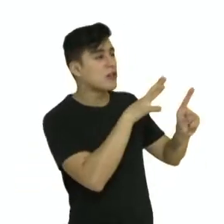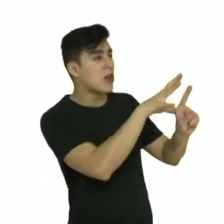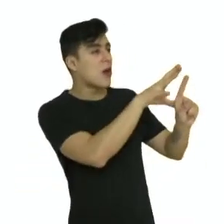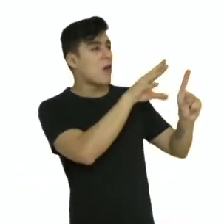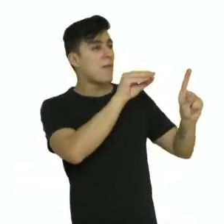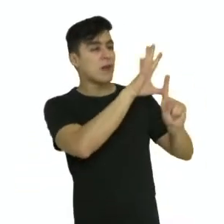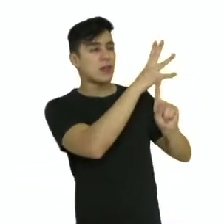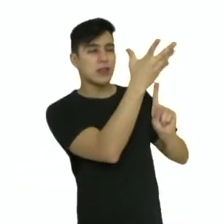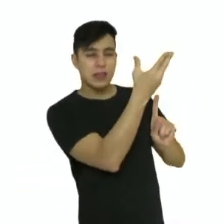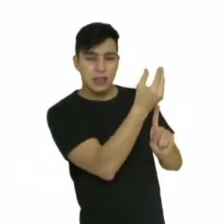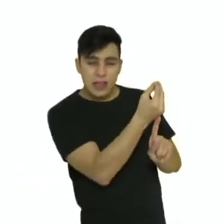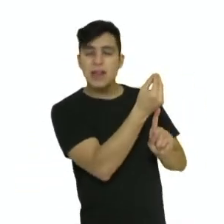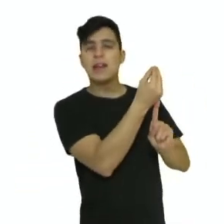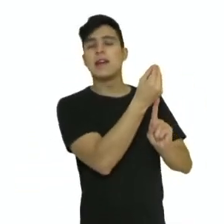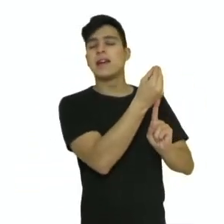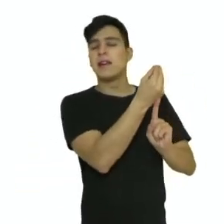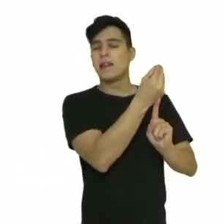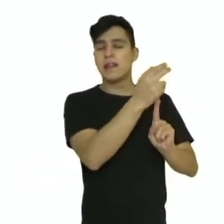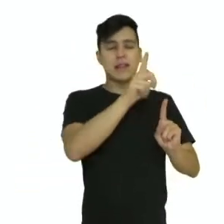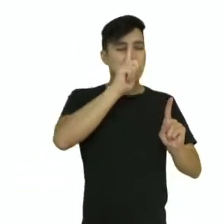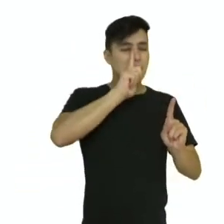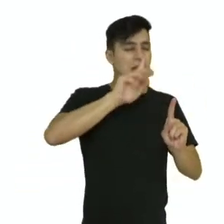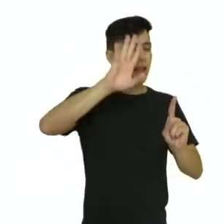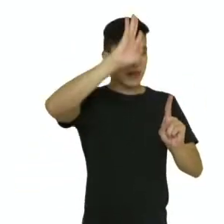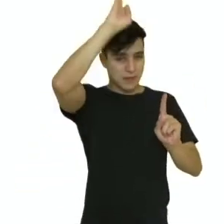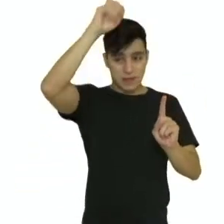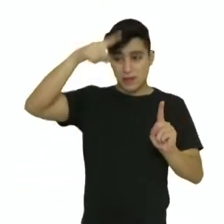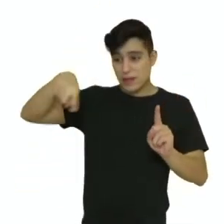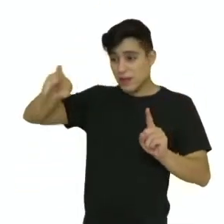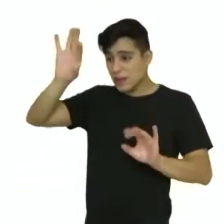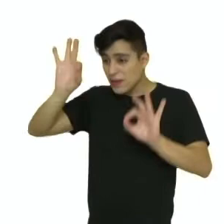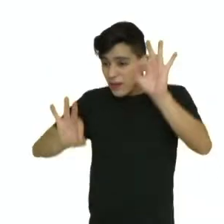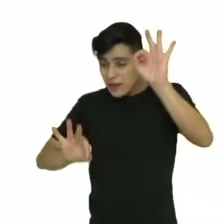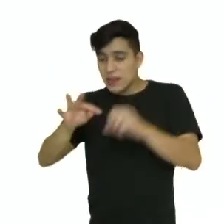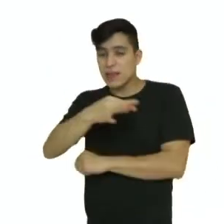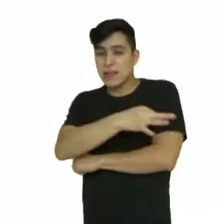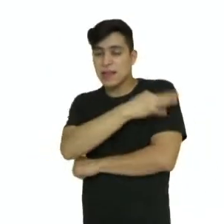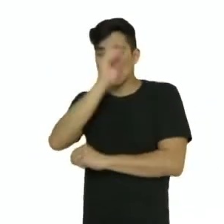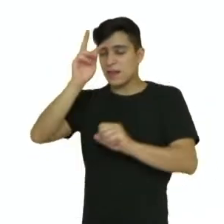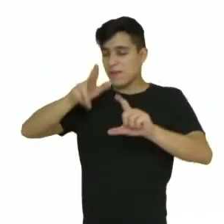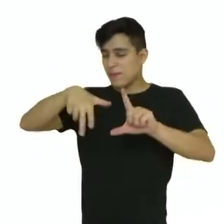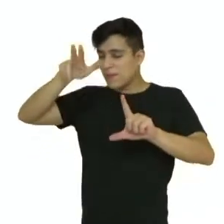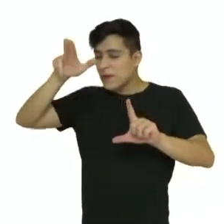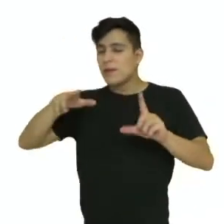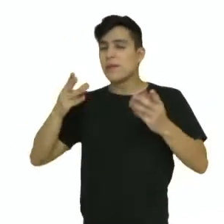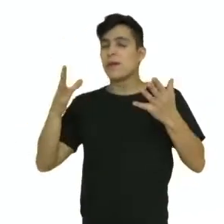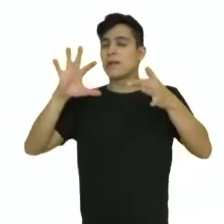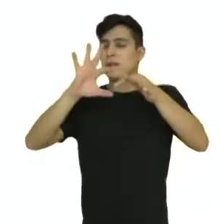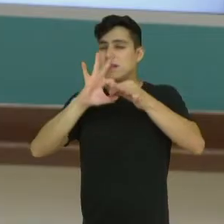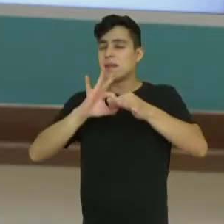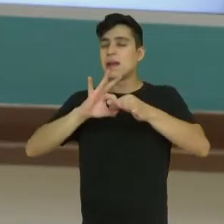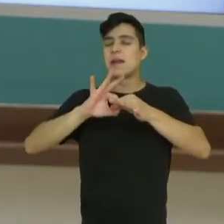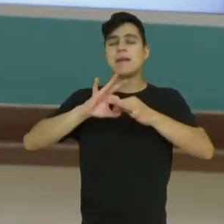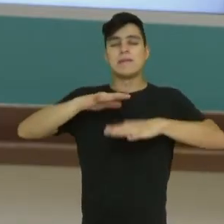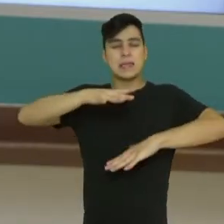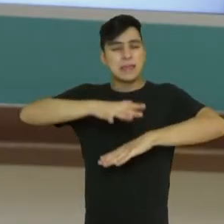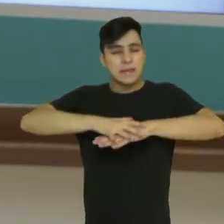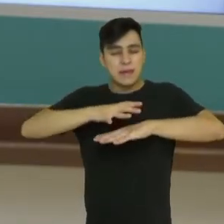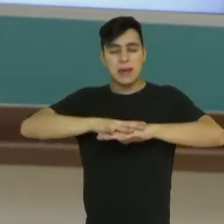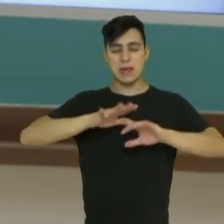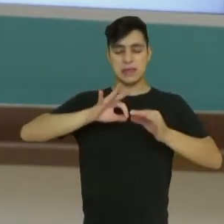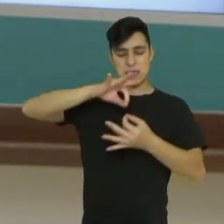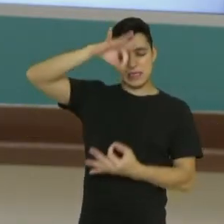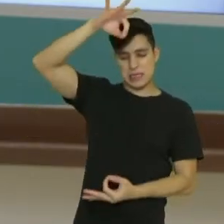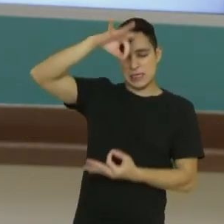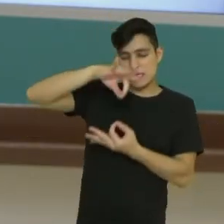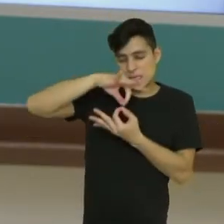às proporções matemáticas do corpo. Surgem inovações técnicas de desenho e pintura, tais como a perspectiva e o esfumato. Só lembrando, quando a